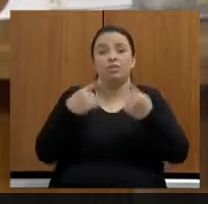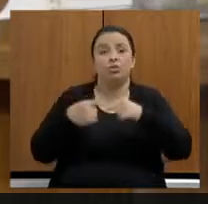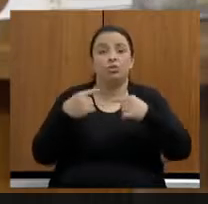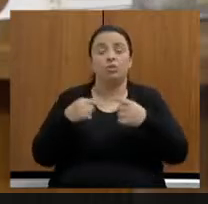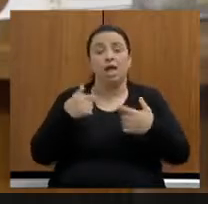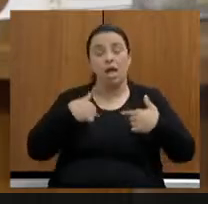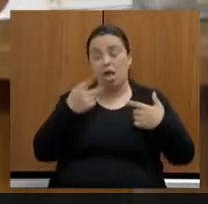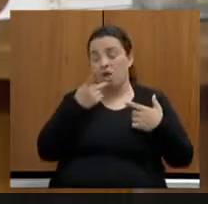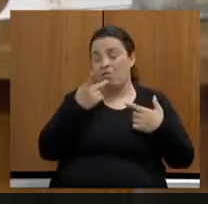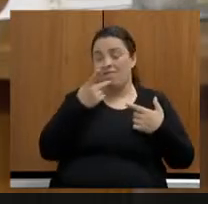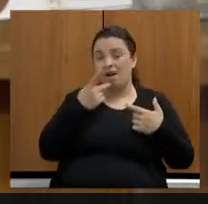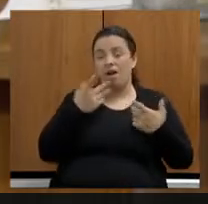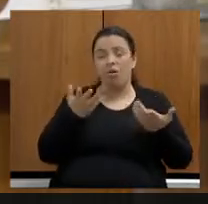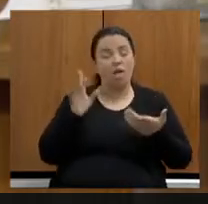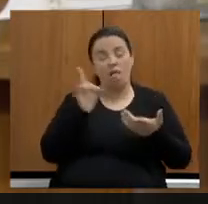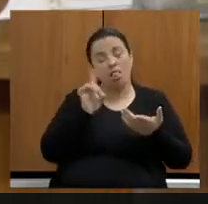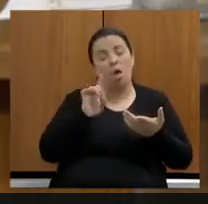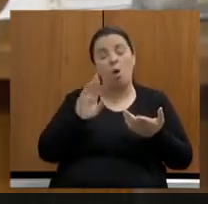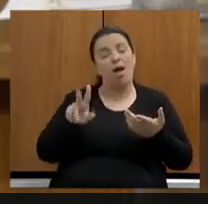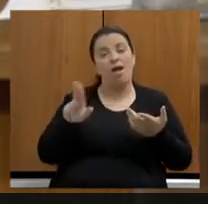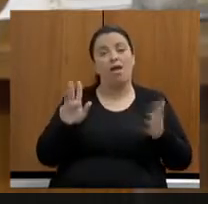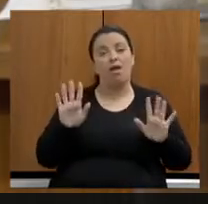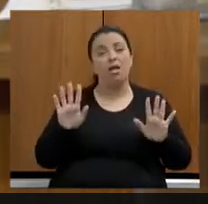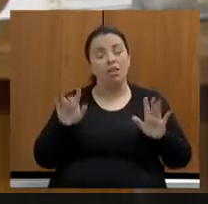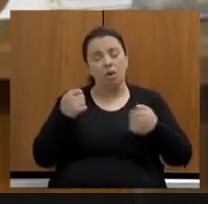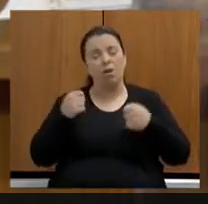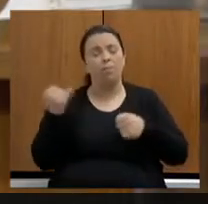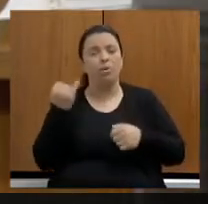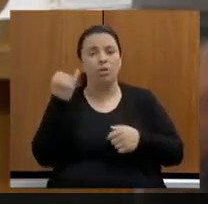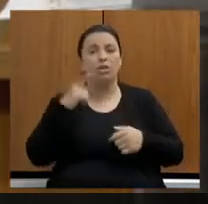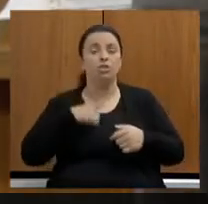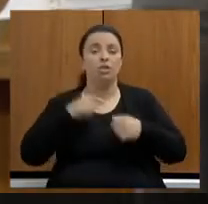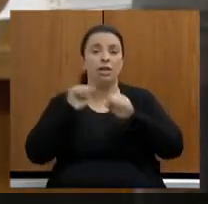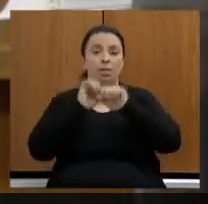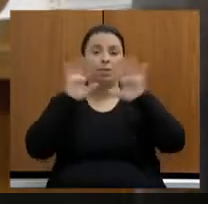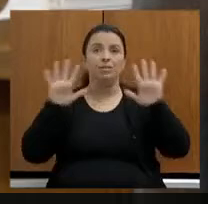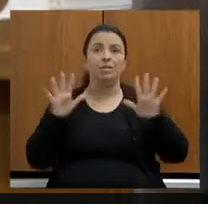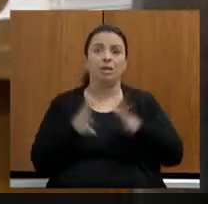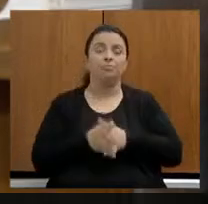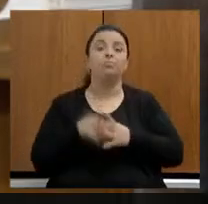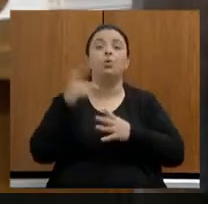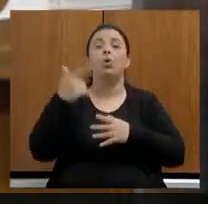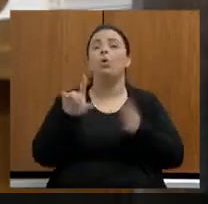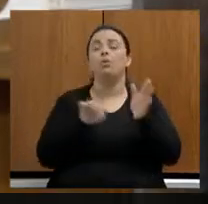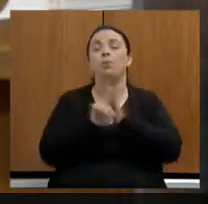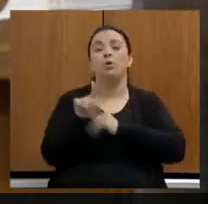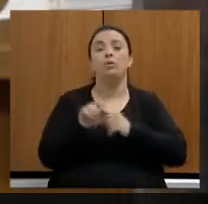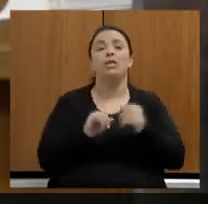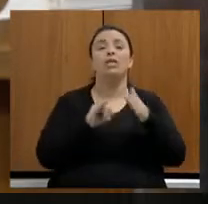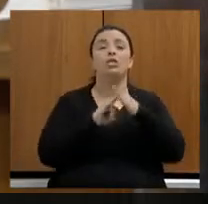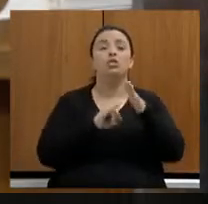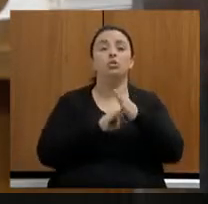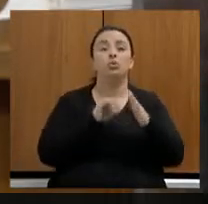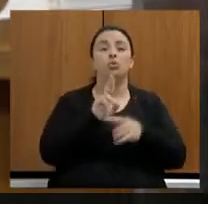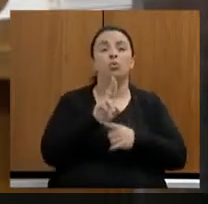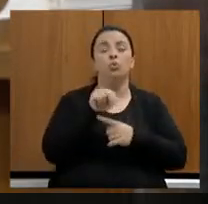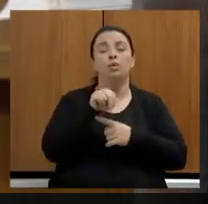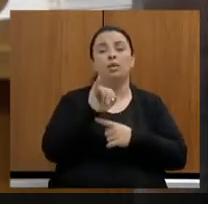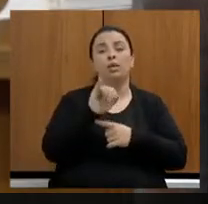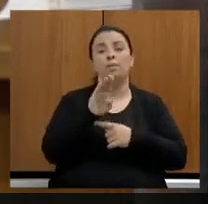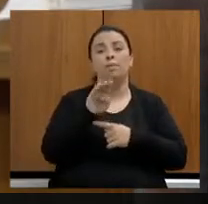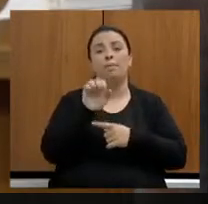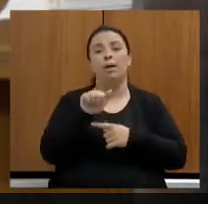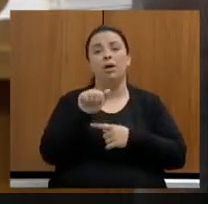mas seria importante ter essa esse esclarecimento Instituto Unibanco e Fundação f d g f d g não há qualquer